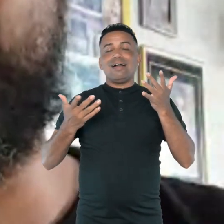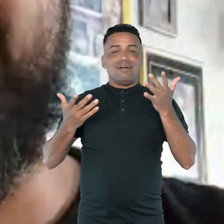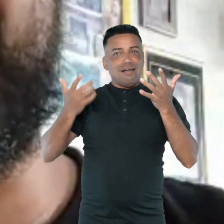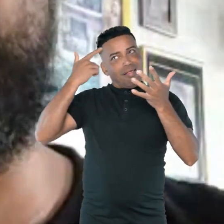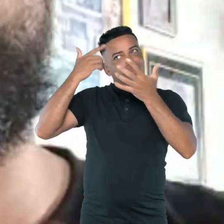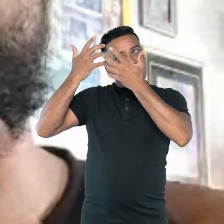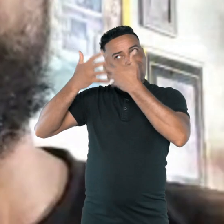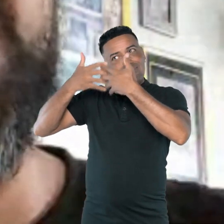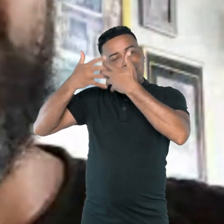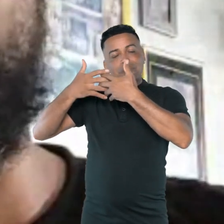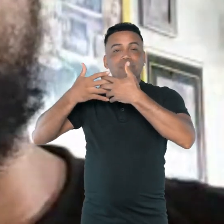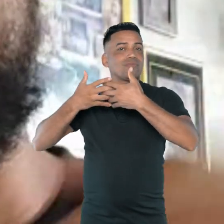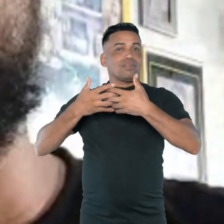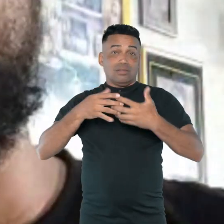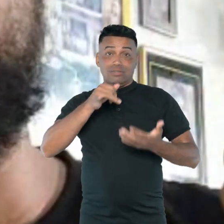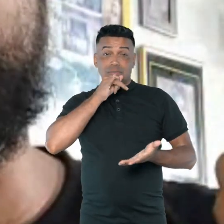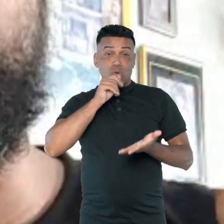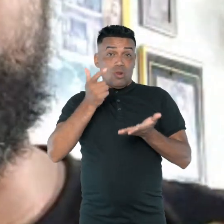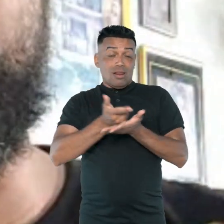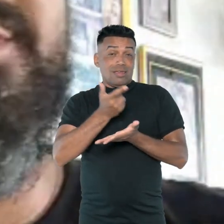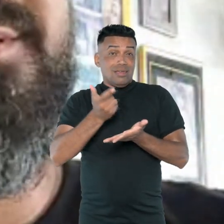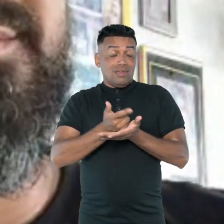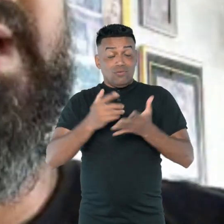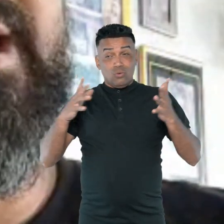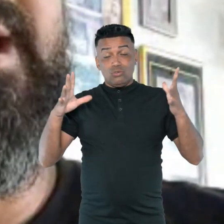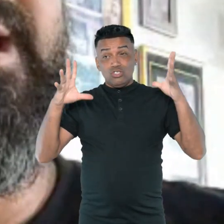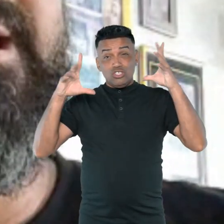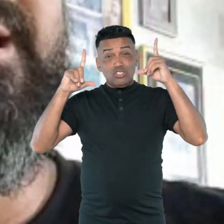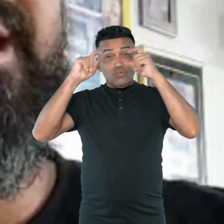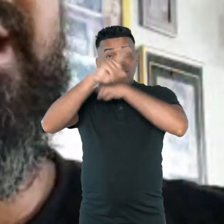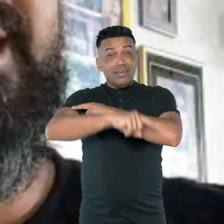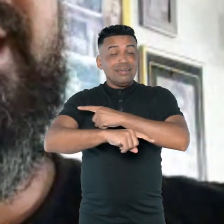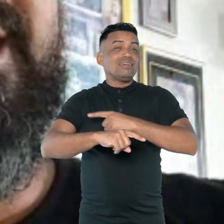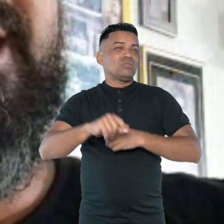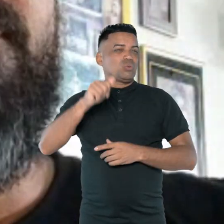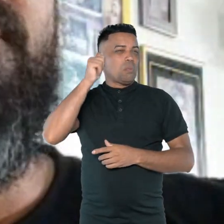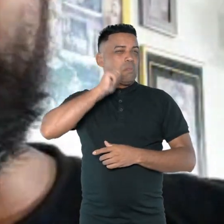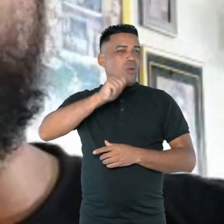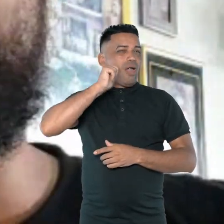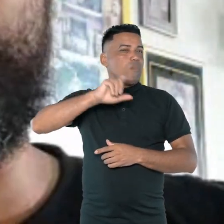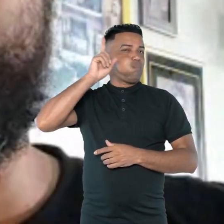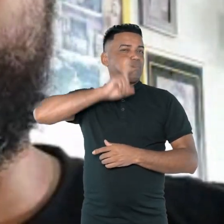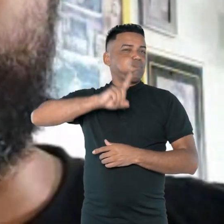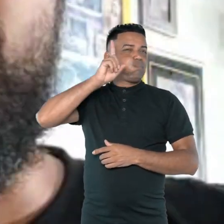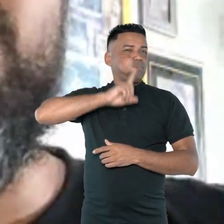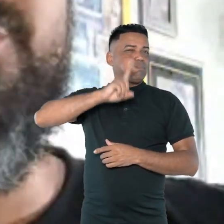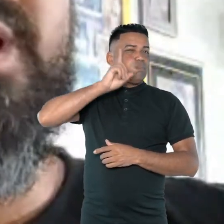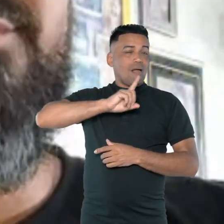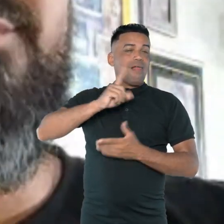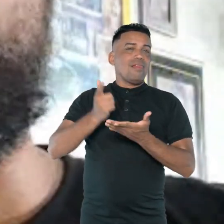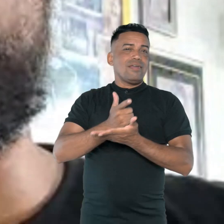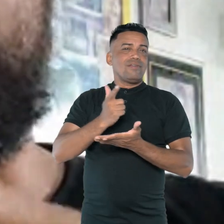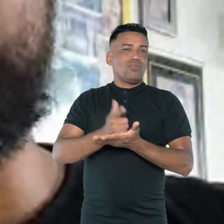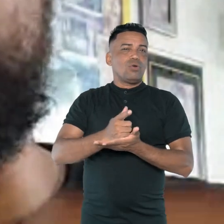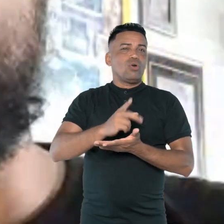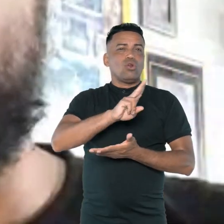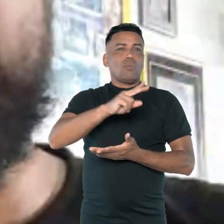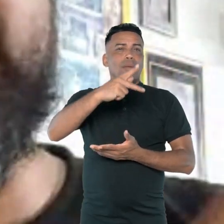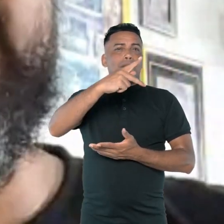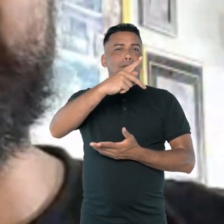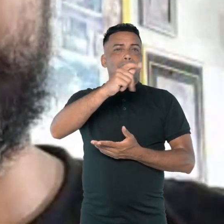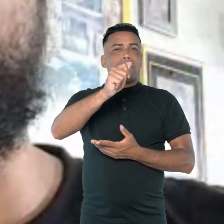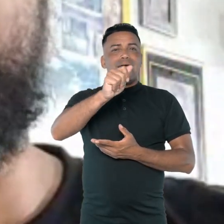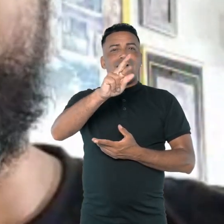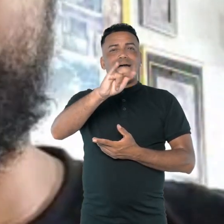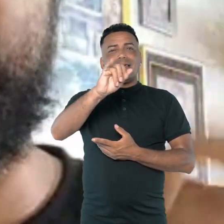daqueles livros maravilhosos, eu acabei de ler um da Toni Morrison e Paraíso, muito bom. Flores para Algernon